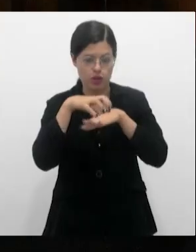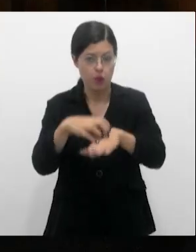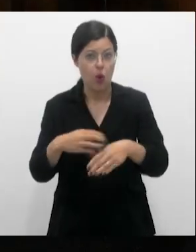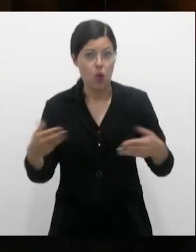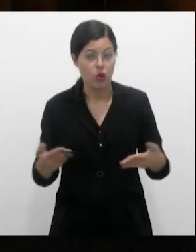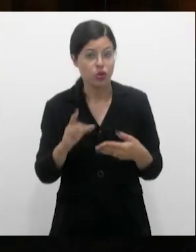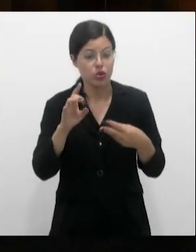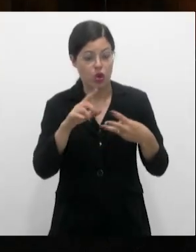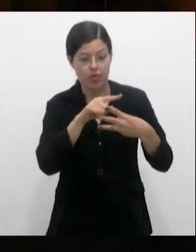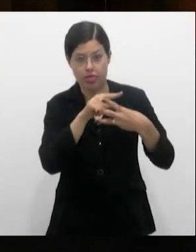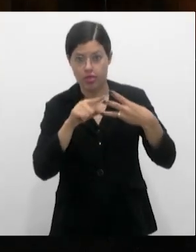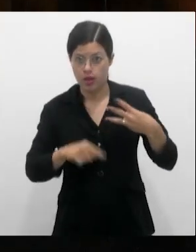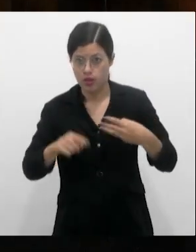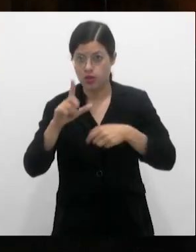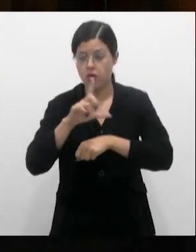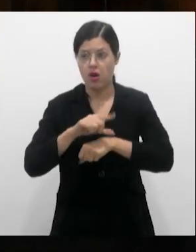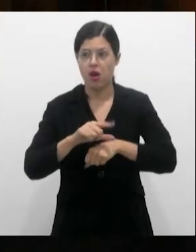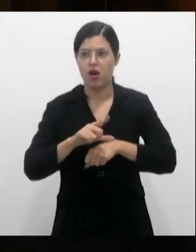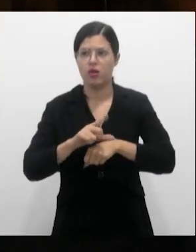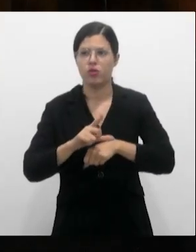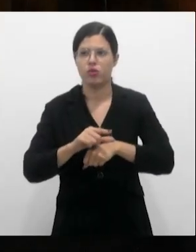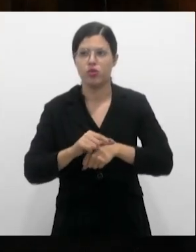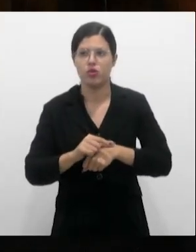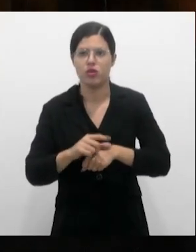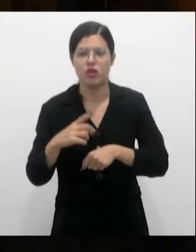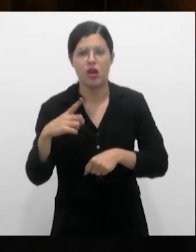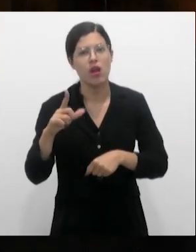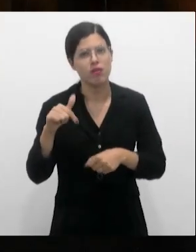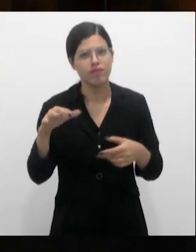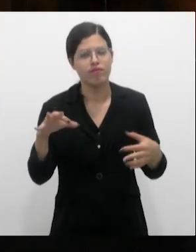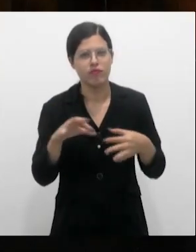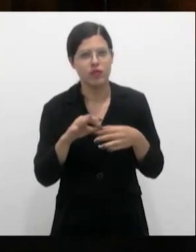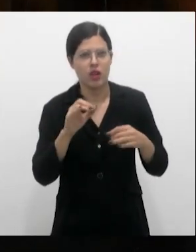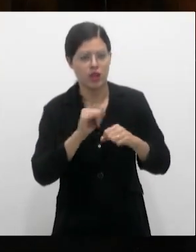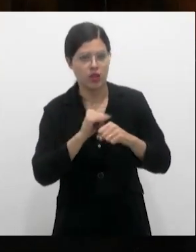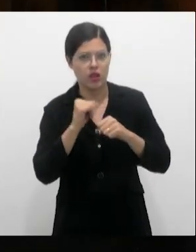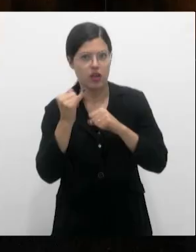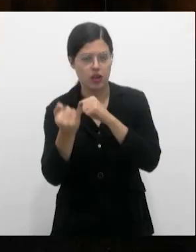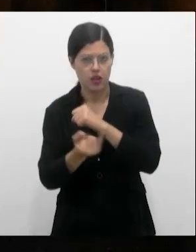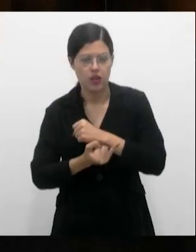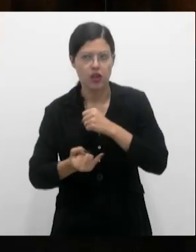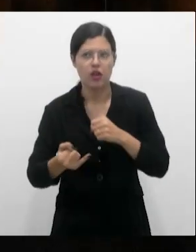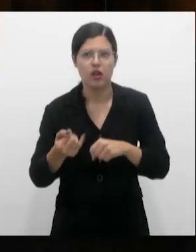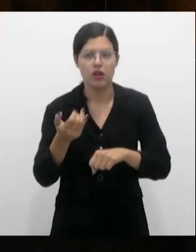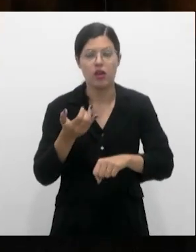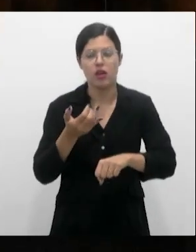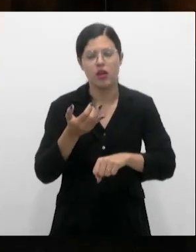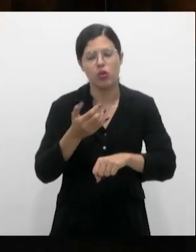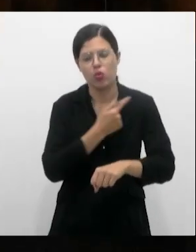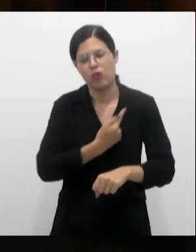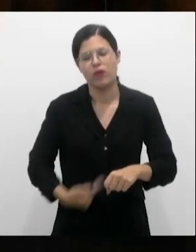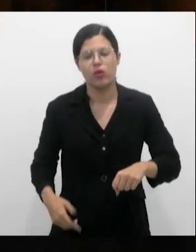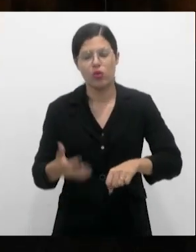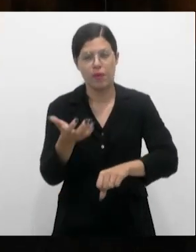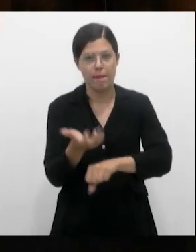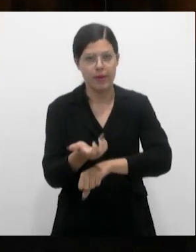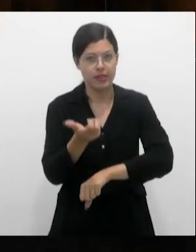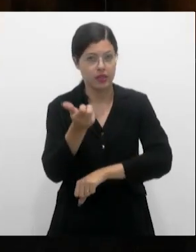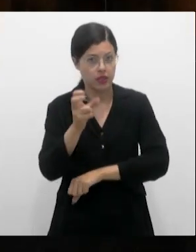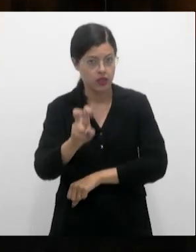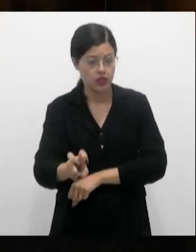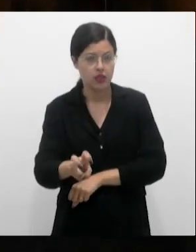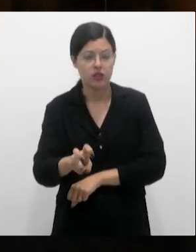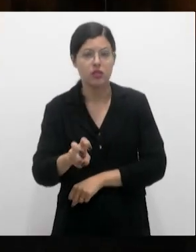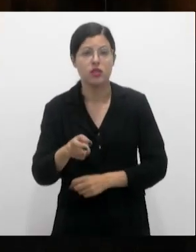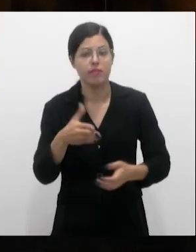horários, pasmem, 3 horários ligam Ilha do Governador, Praça 15. Isso isola os moradores, restringe o